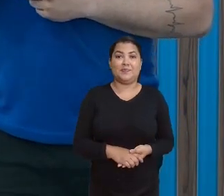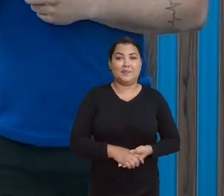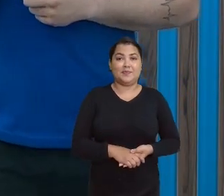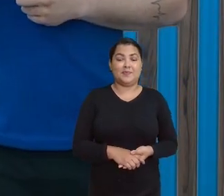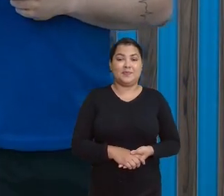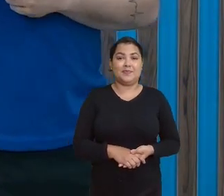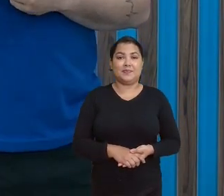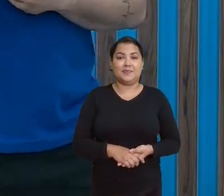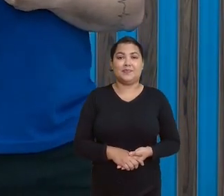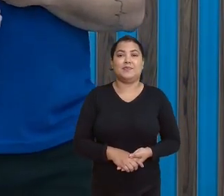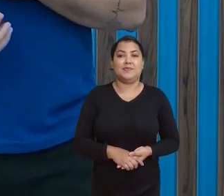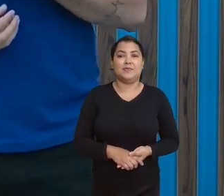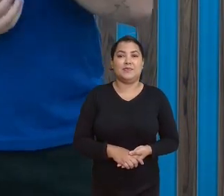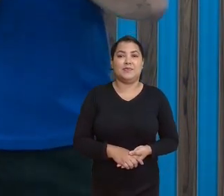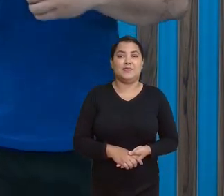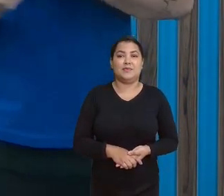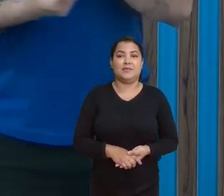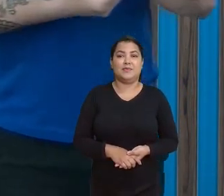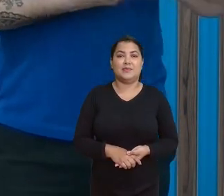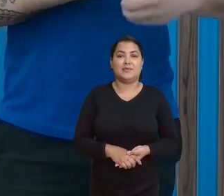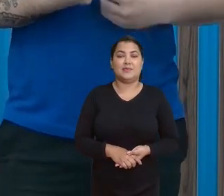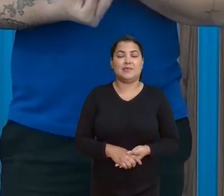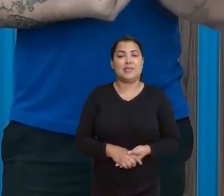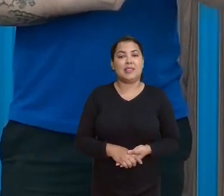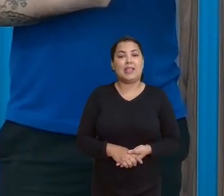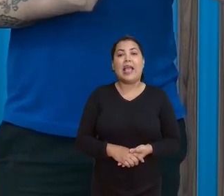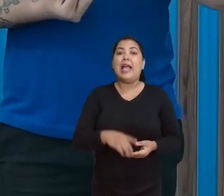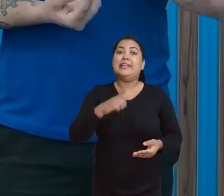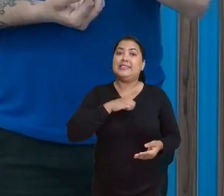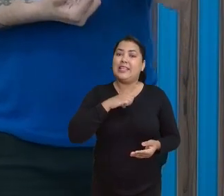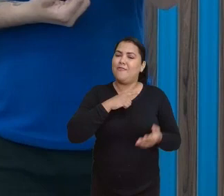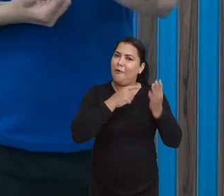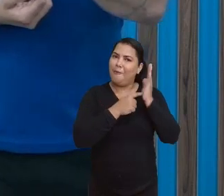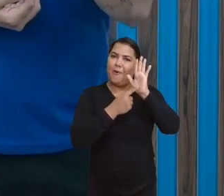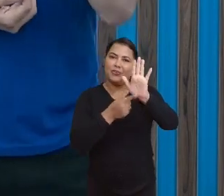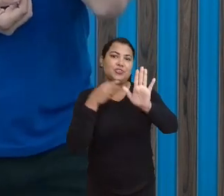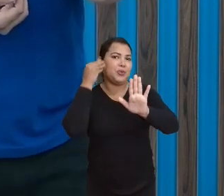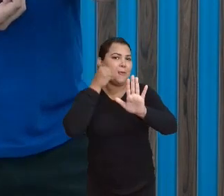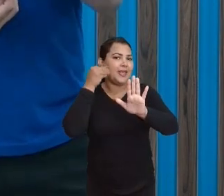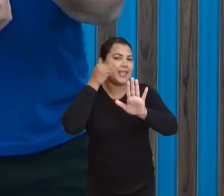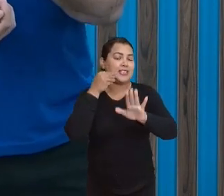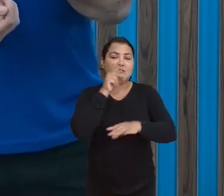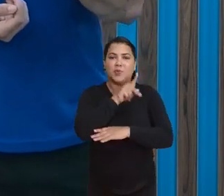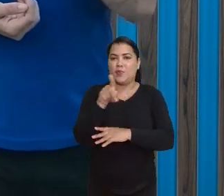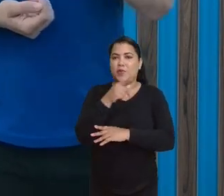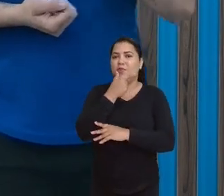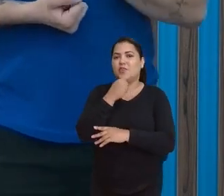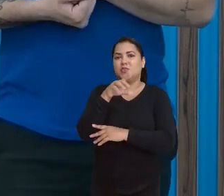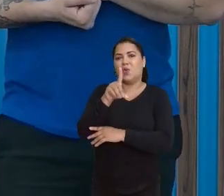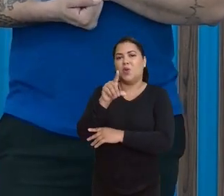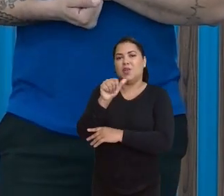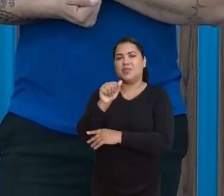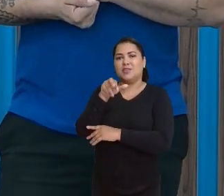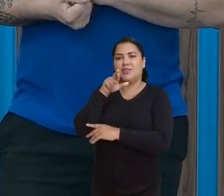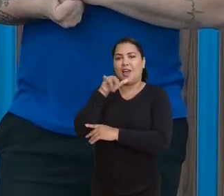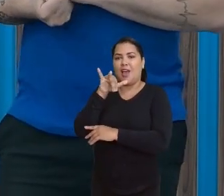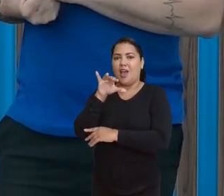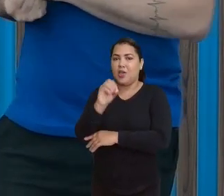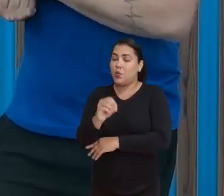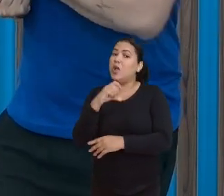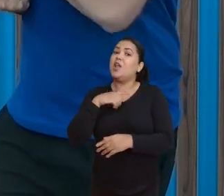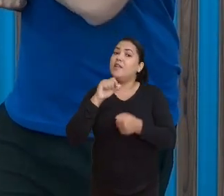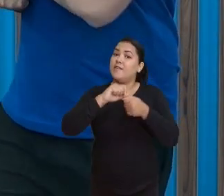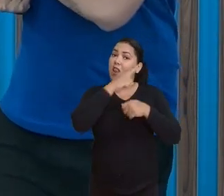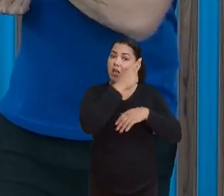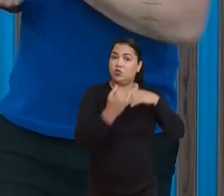trouxe aí um pouquinho de uma dessas vivências que Dari fez no Instituto de Cegos,